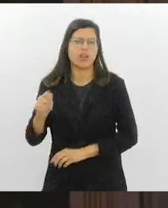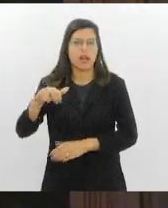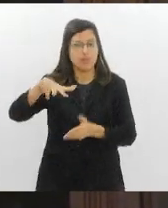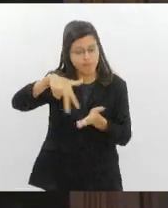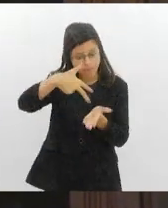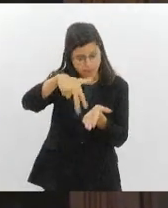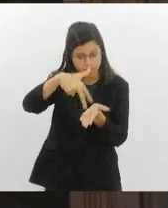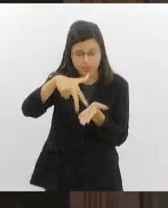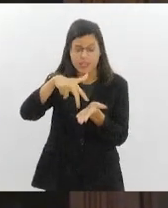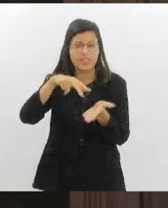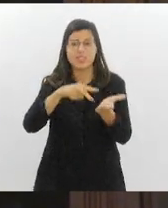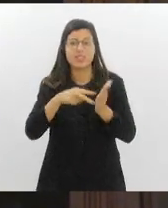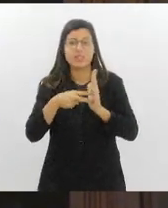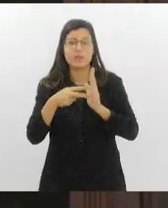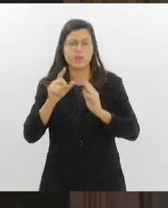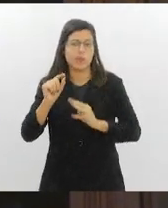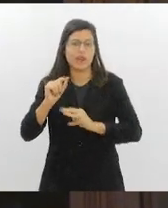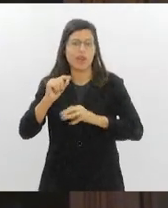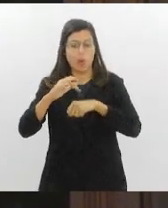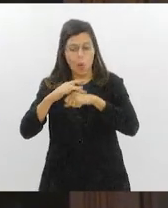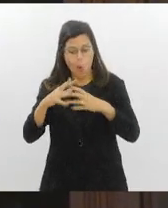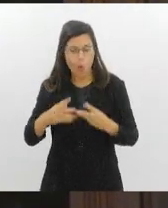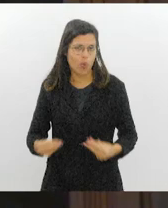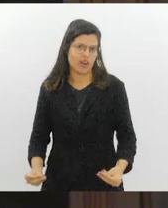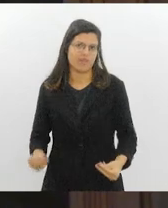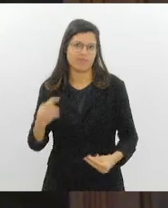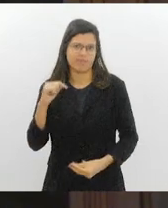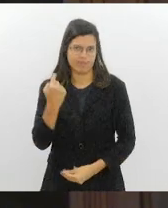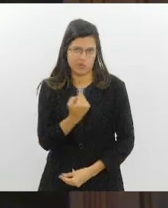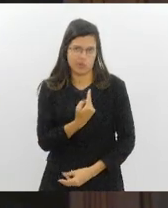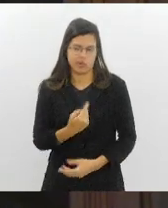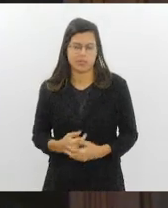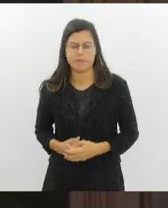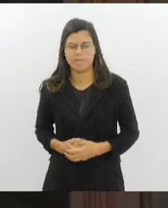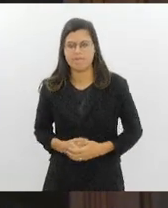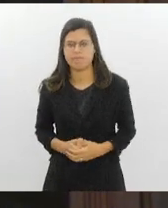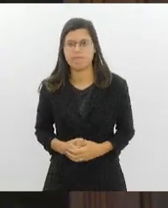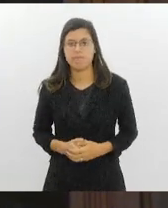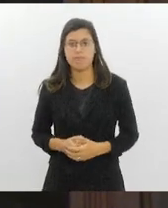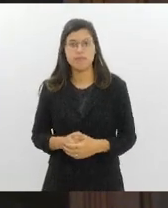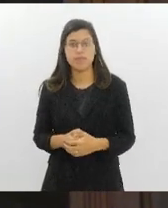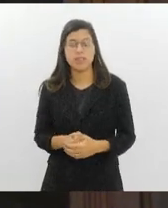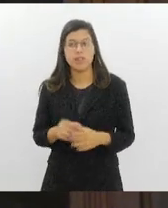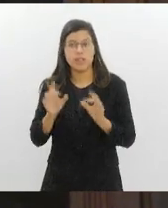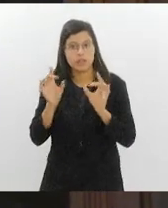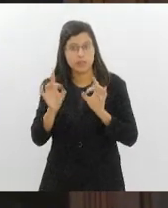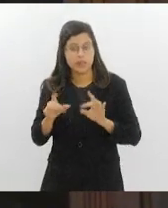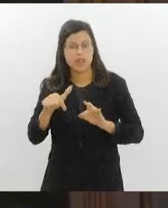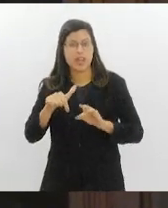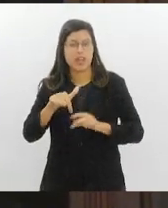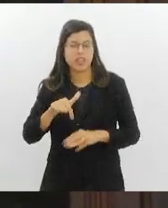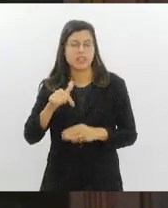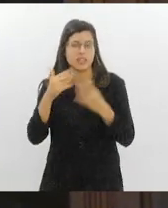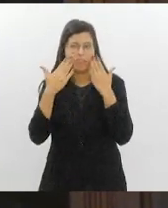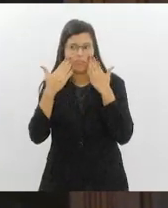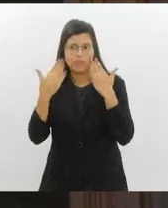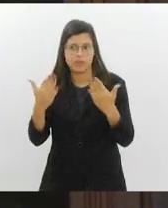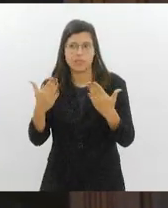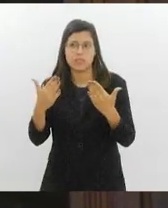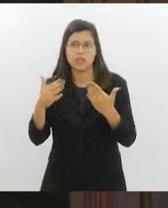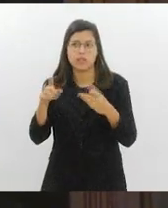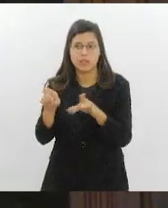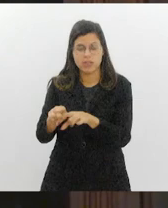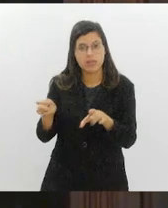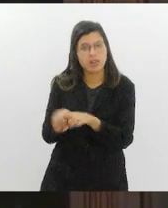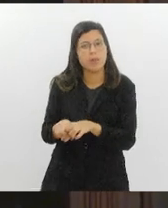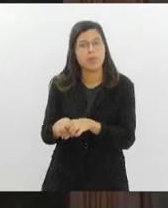cura de todos nós, né? E especialmente esse trabalho teu levou a Assembleia Legislativa a